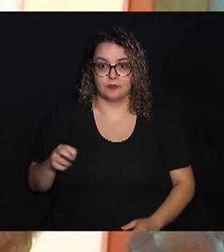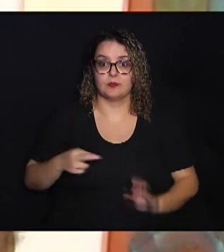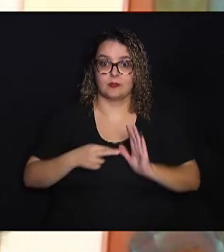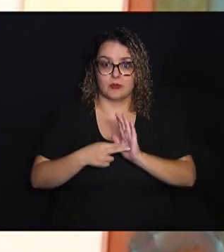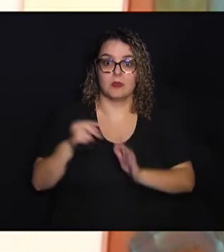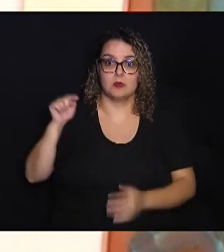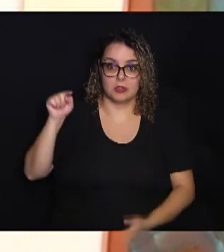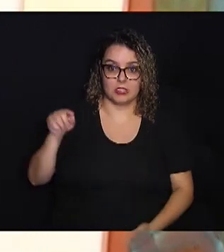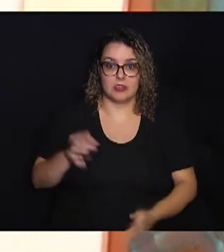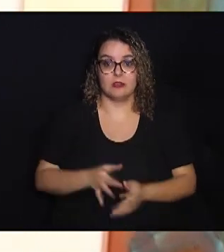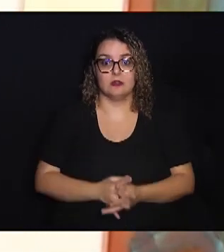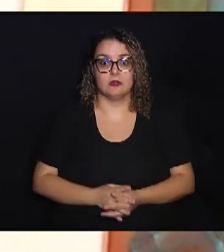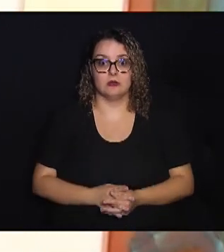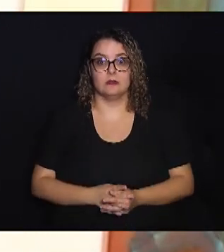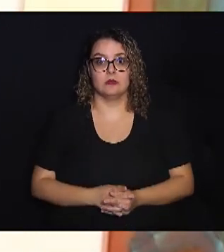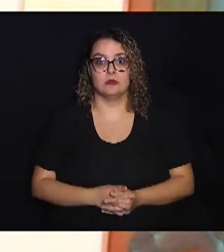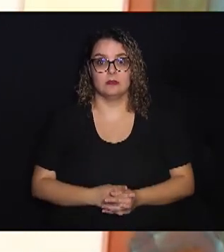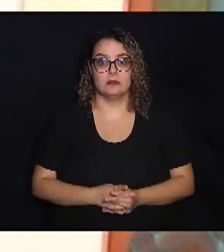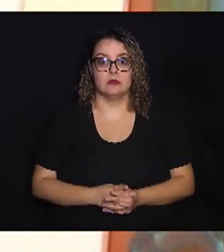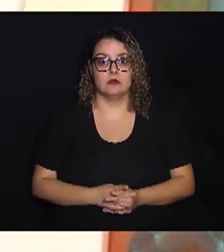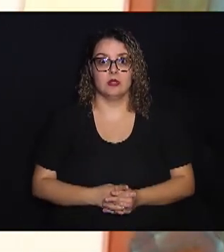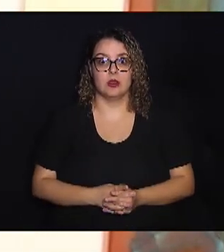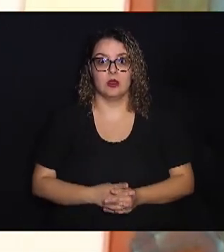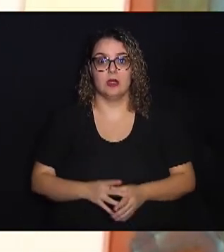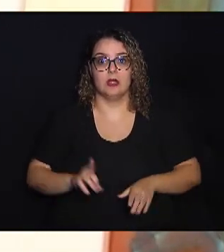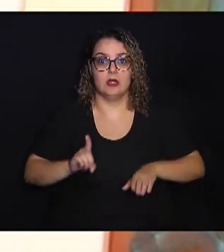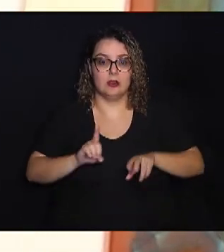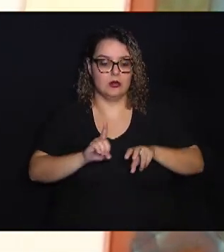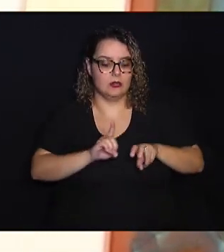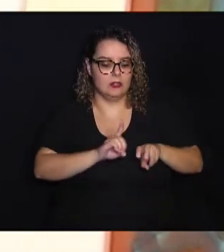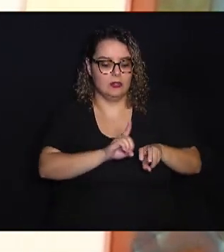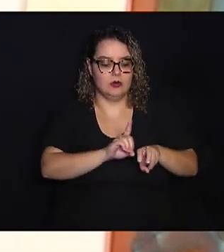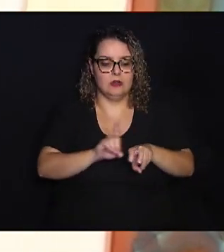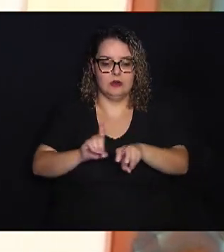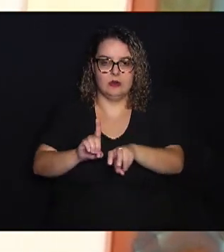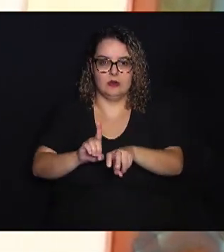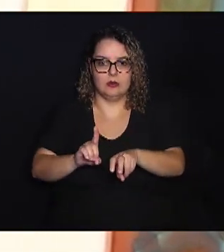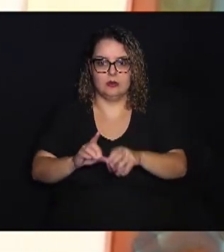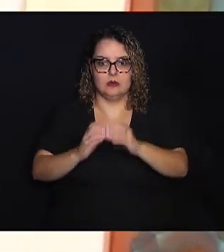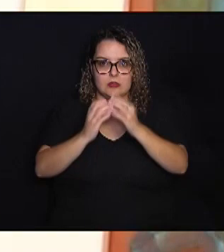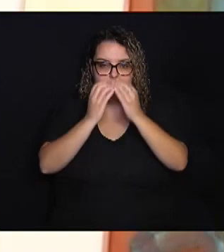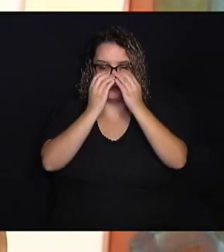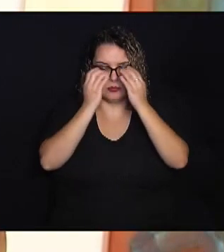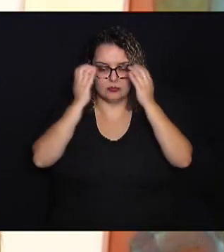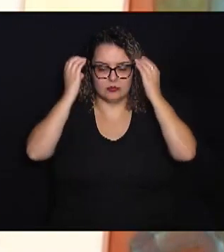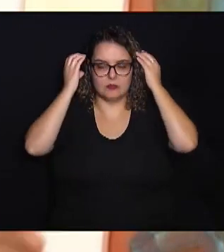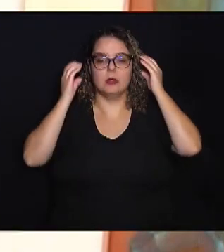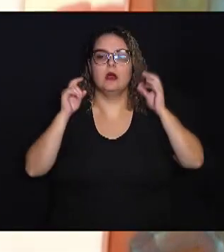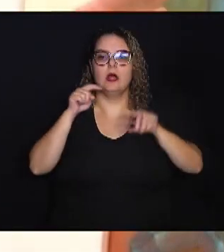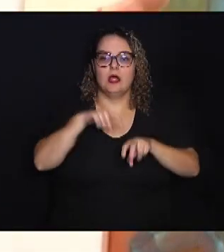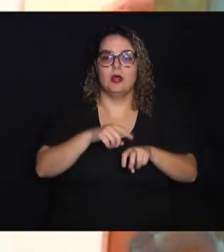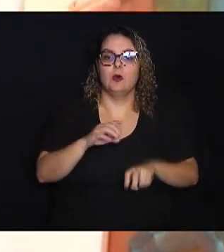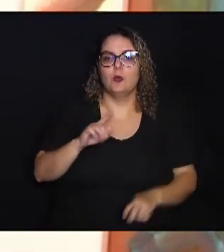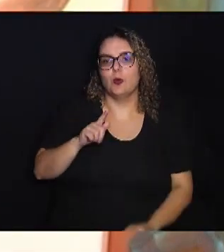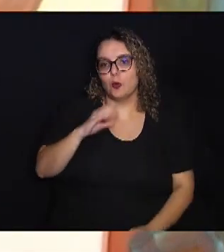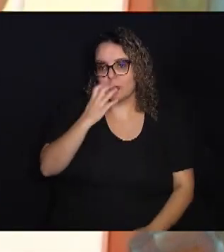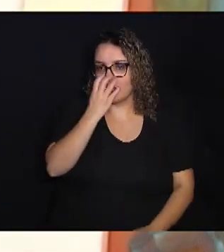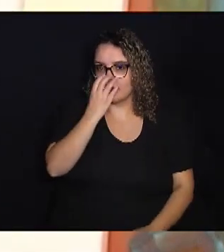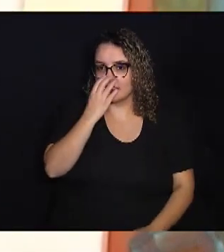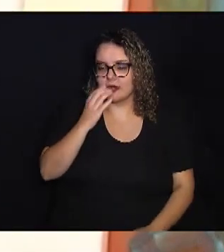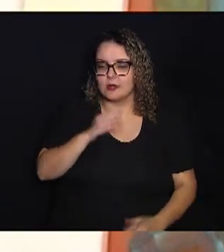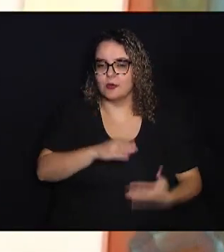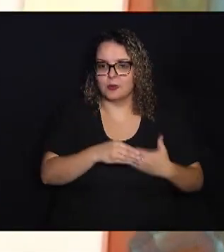lá, e ela arrumou cão-guia, e o cão levava a pessoa vendava os olhos, e o cão levava até os quadros, e